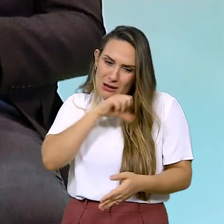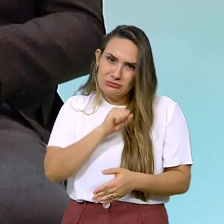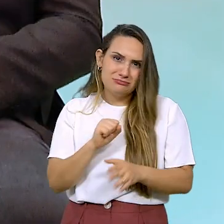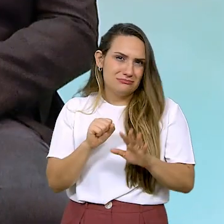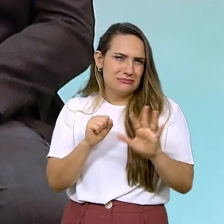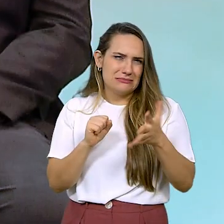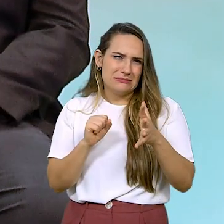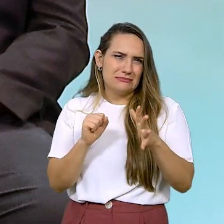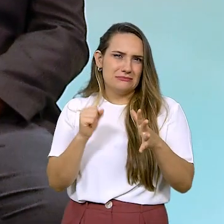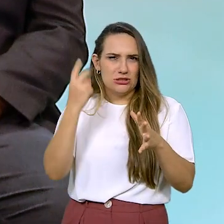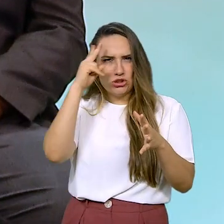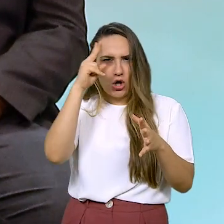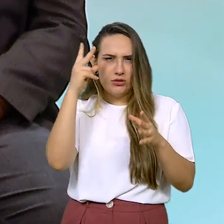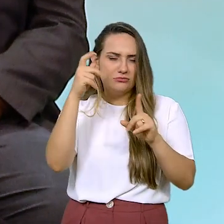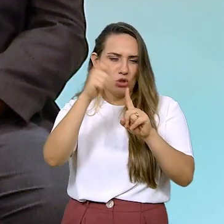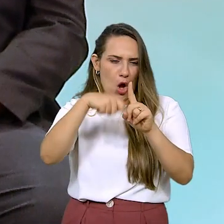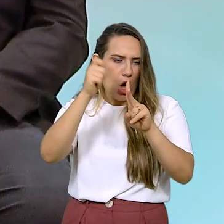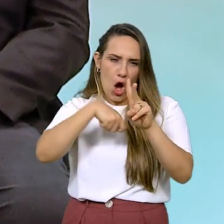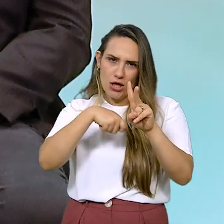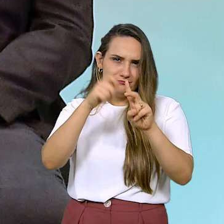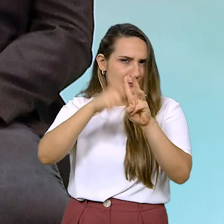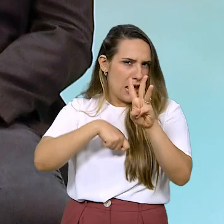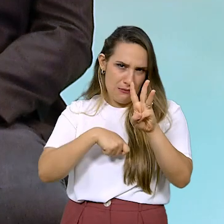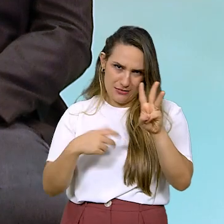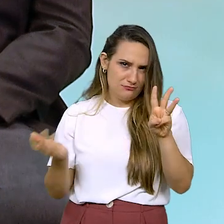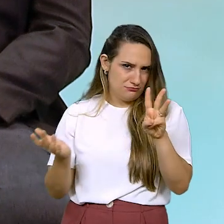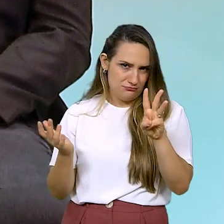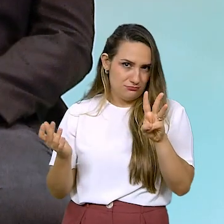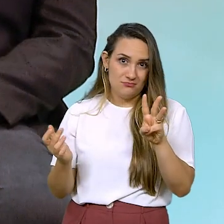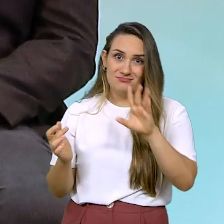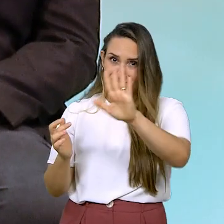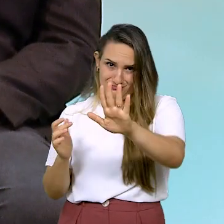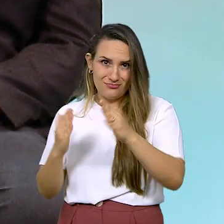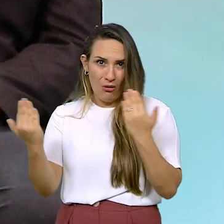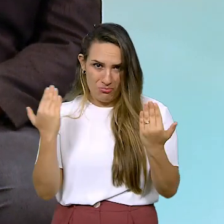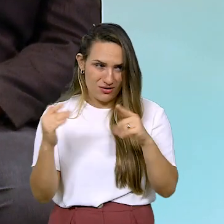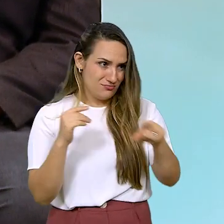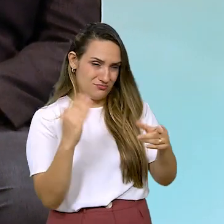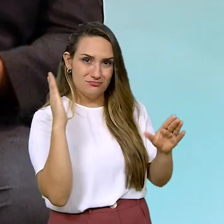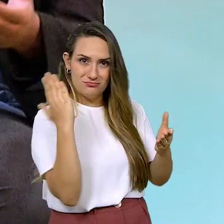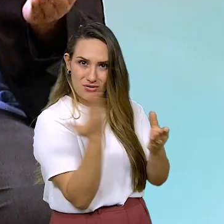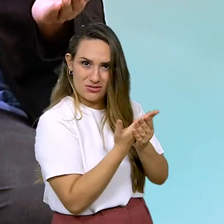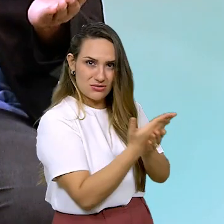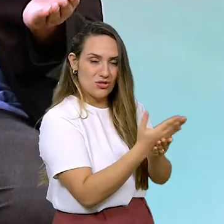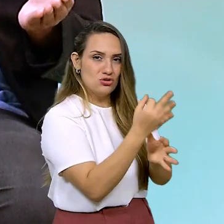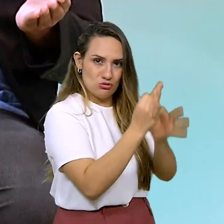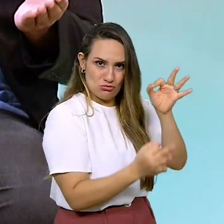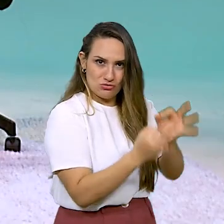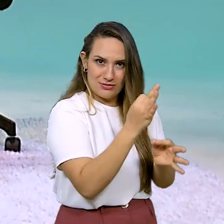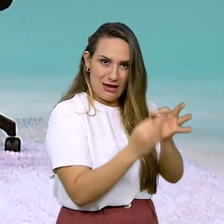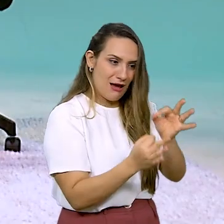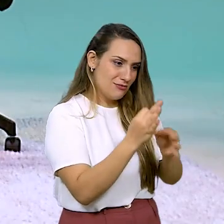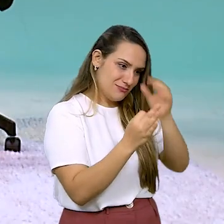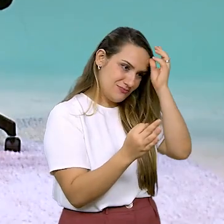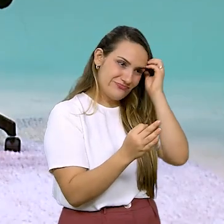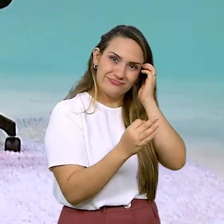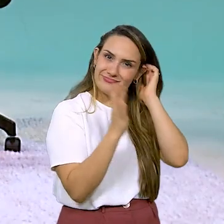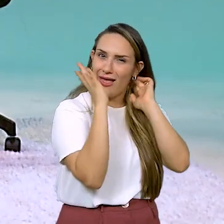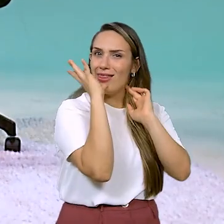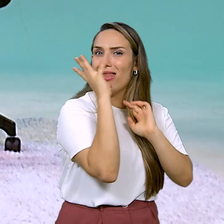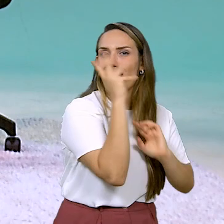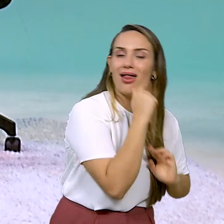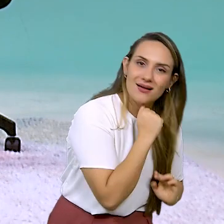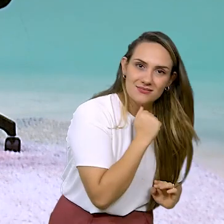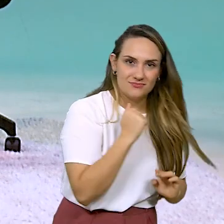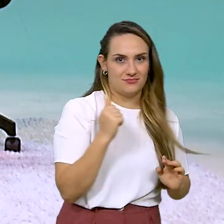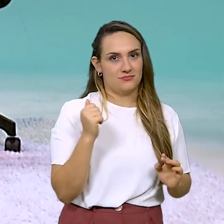2 a 3 meses aproximadamente, sendo que uma ação judicial, que na verdade a via administrativa, ela é uma consequência